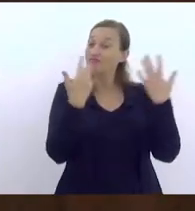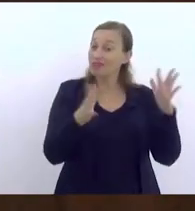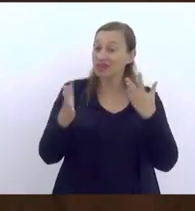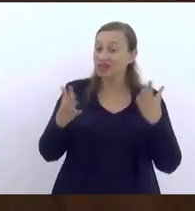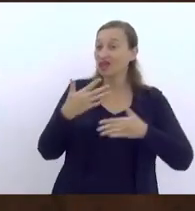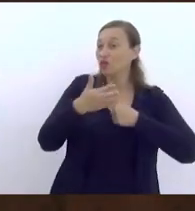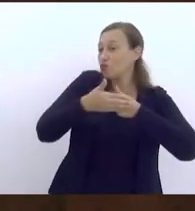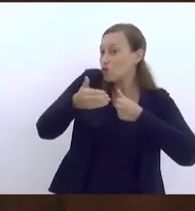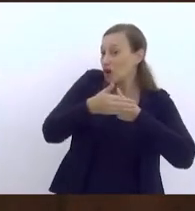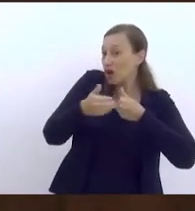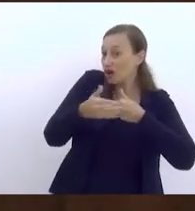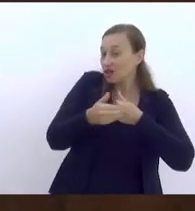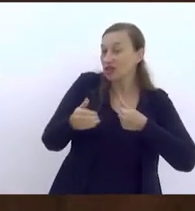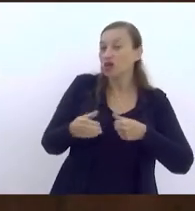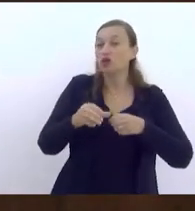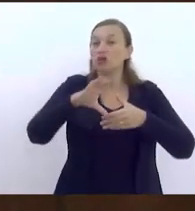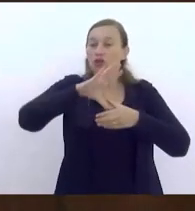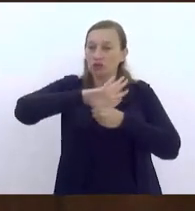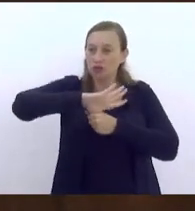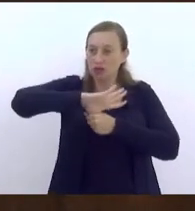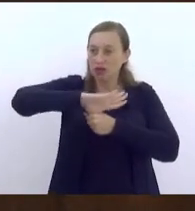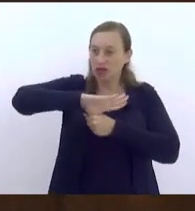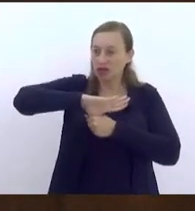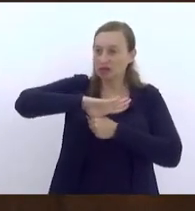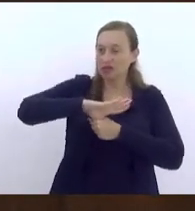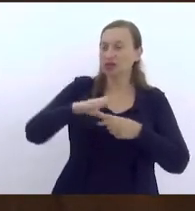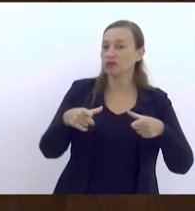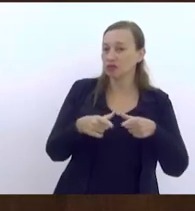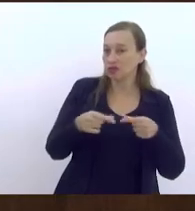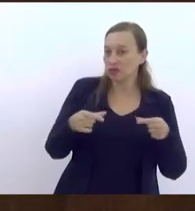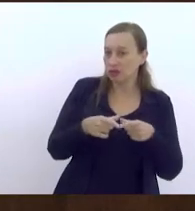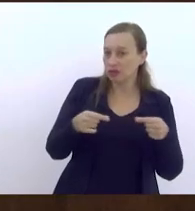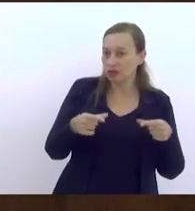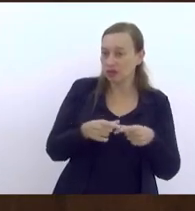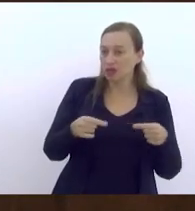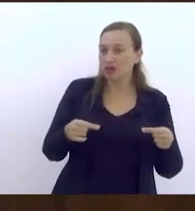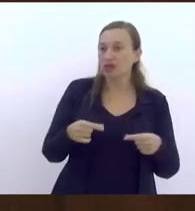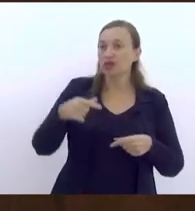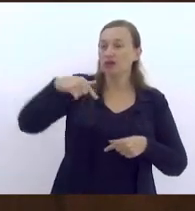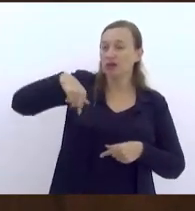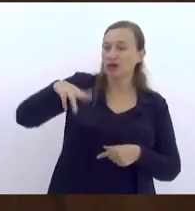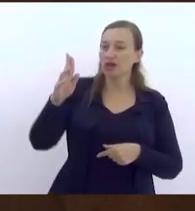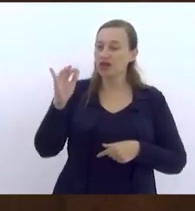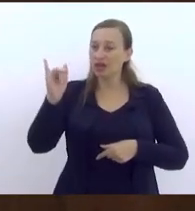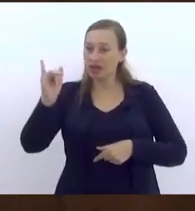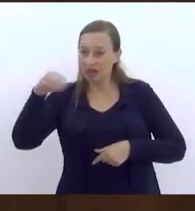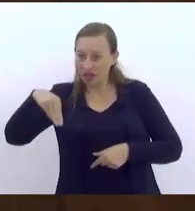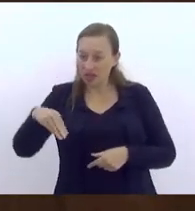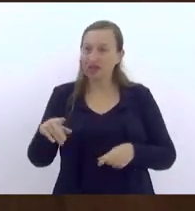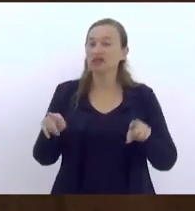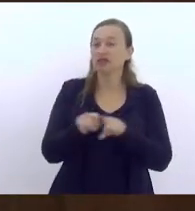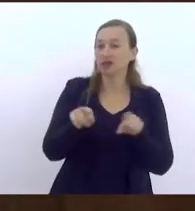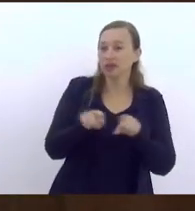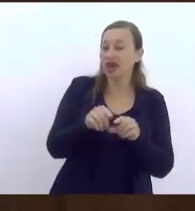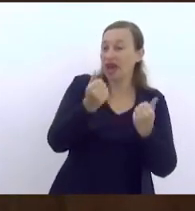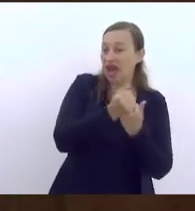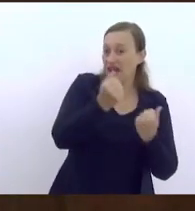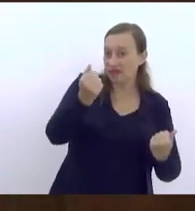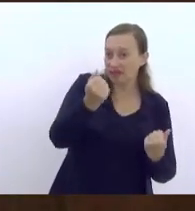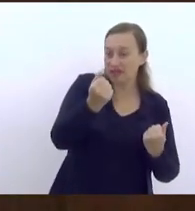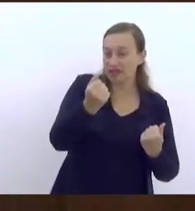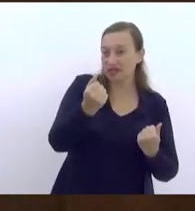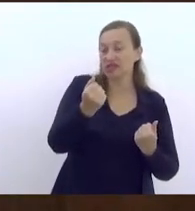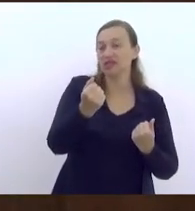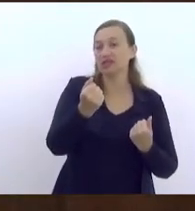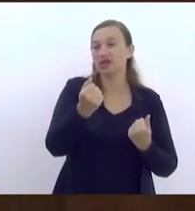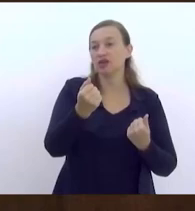carinho, o cônsul-geral do Japão, senhor Ken Hashiba, e toda a sua equipe, a vice-consul Sati, que é uma